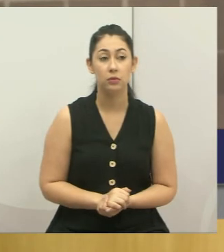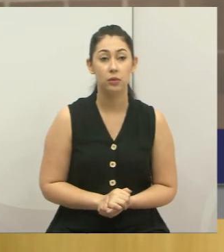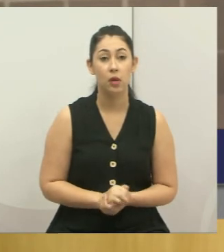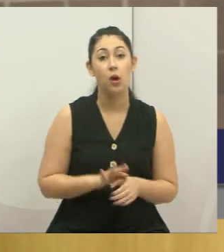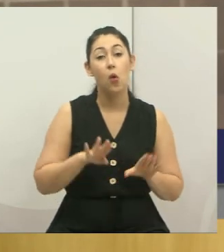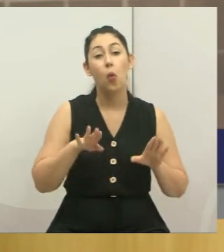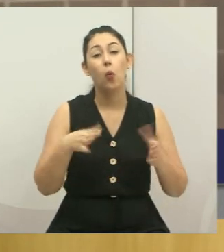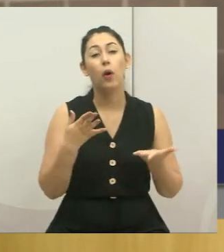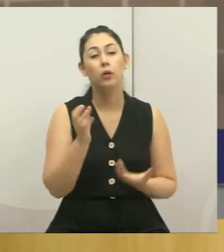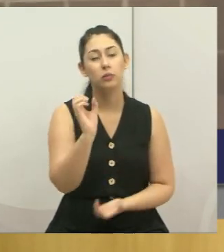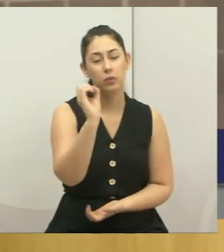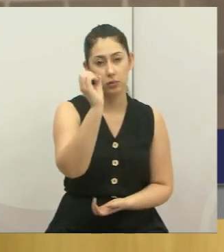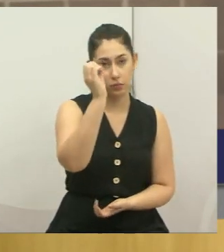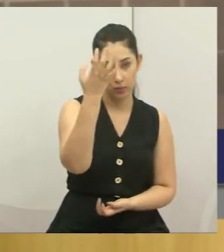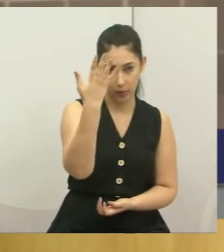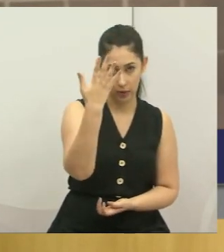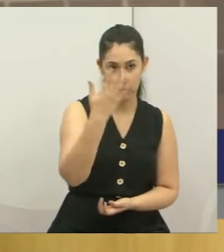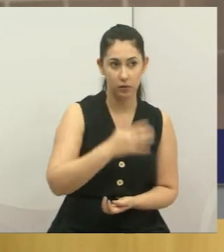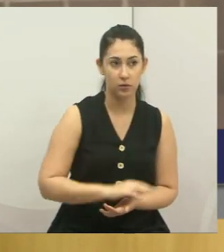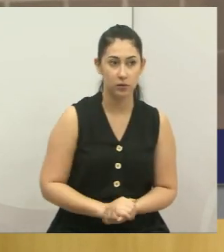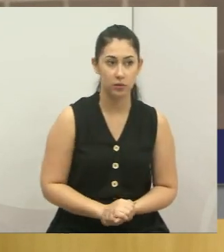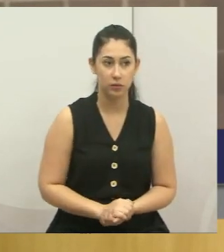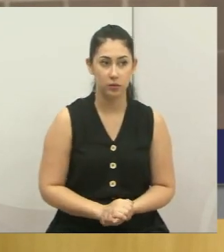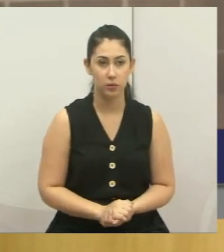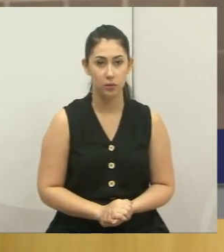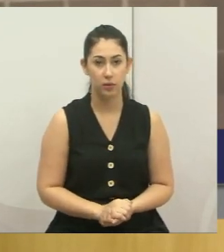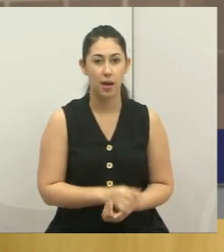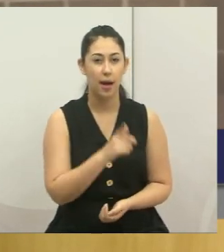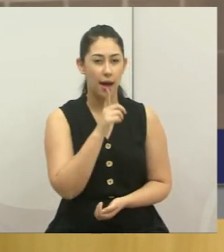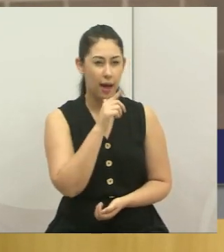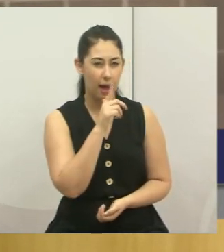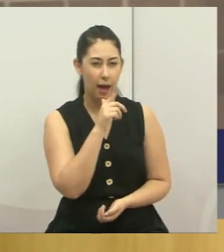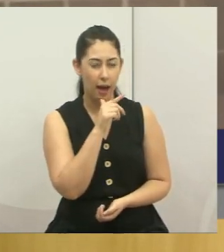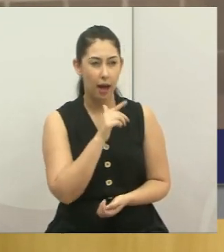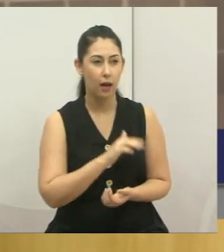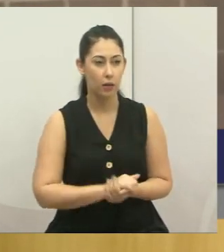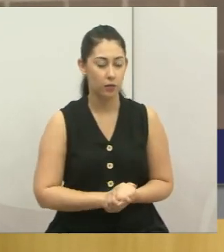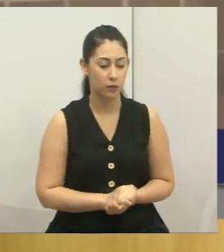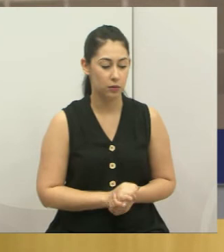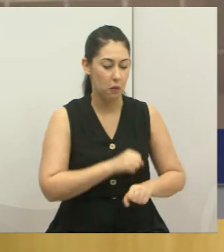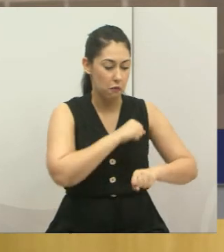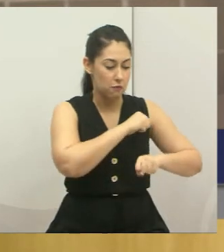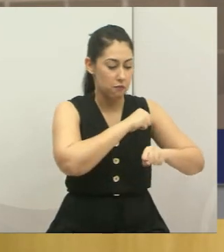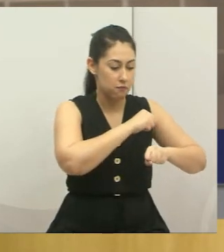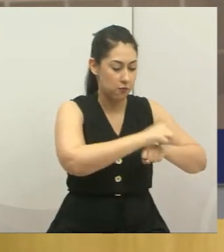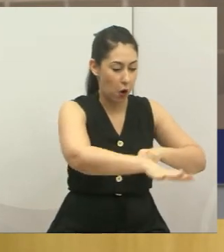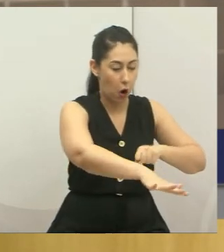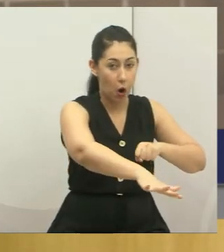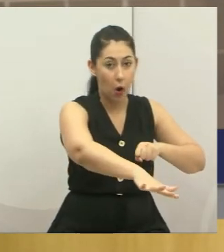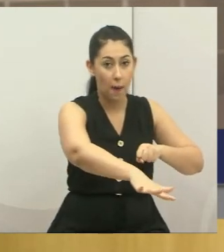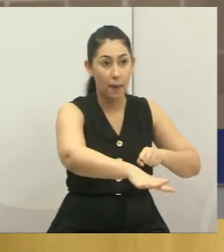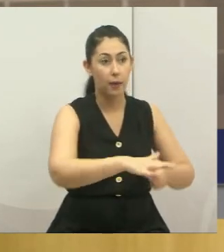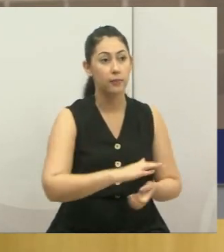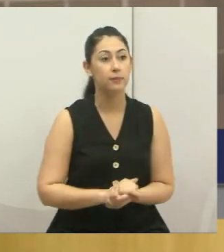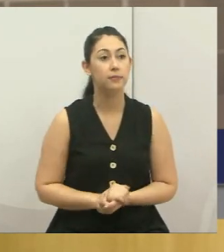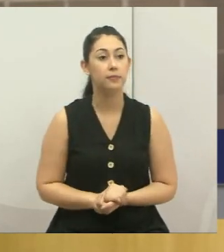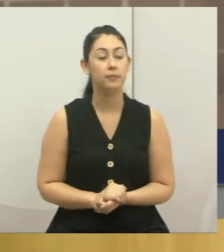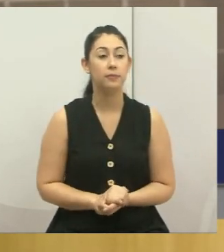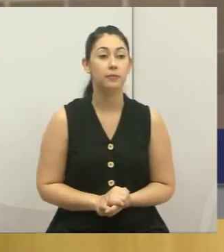isso acontece, essas descargas que nós denominamos, elas são feitas para